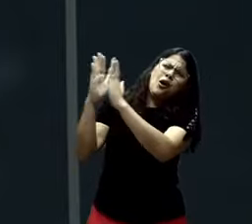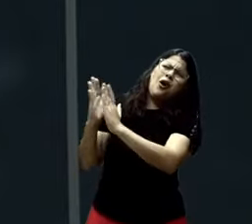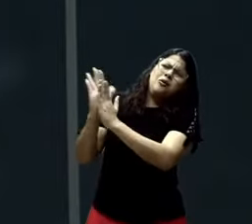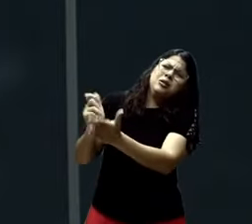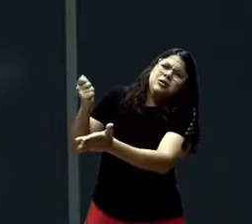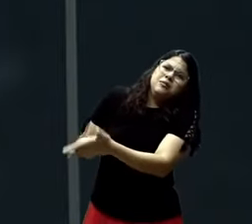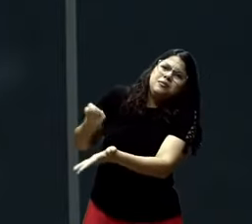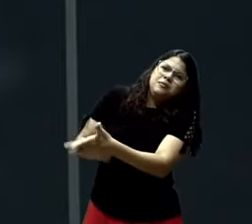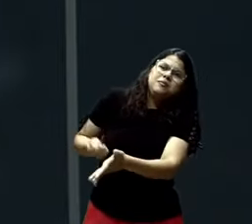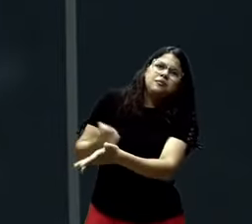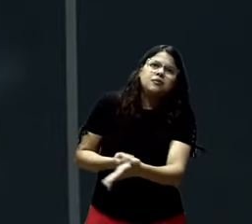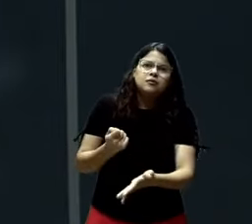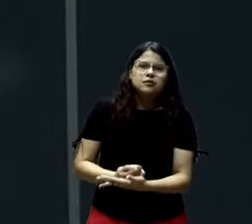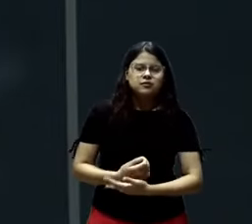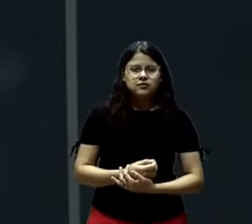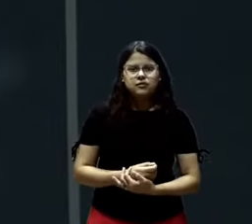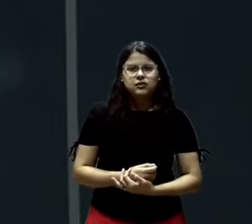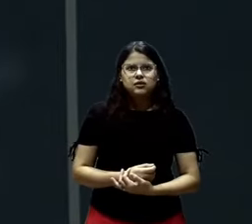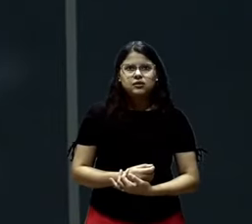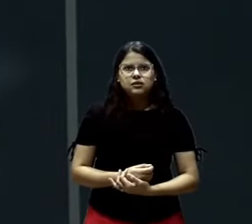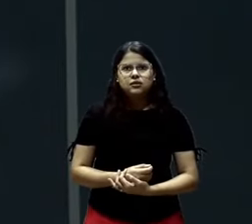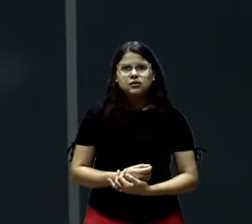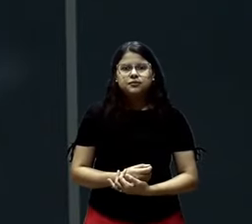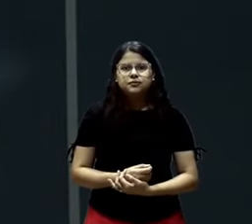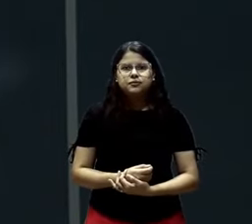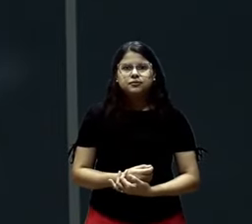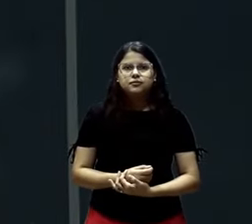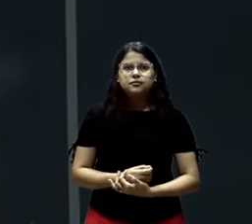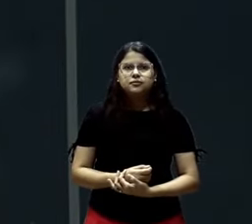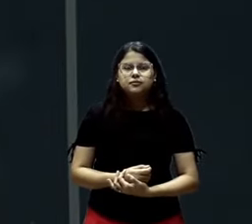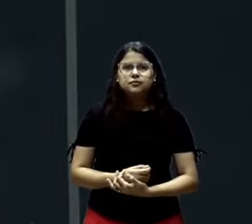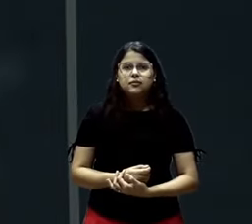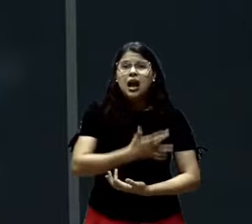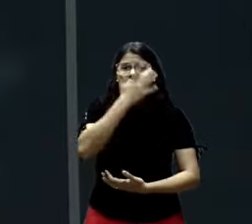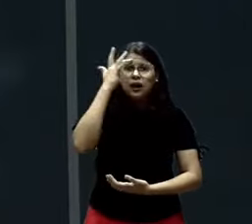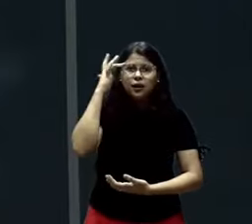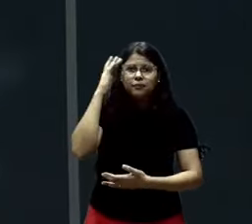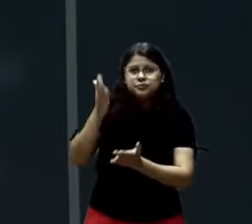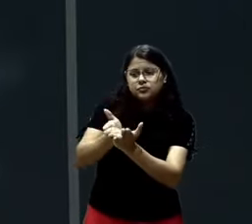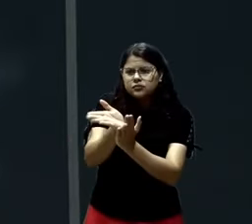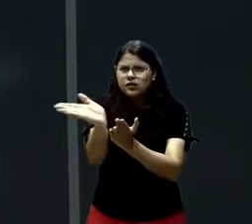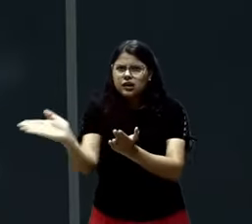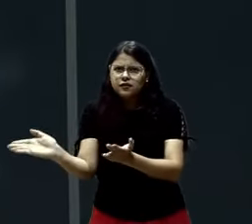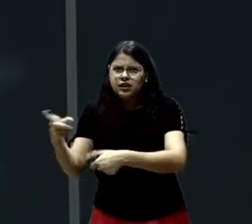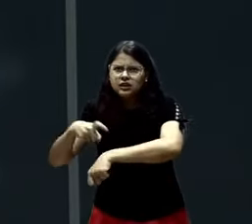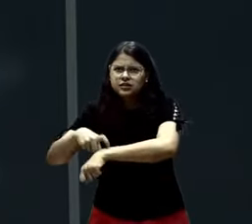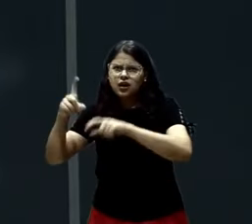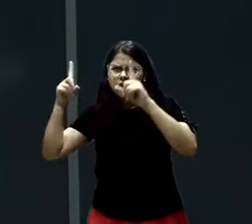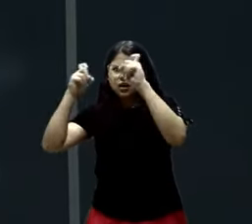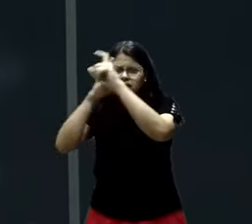Ninguém cai na guerra. Olha que interessante. A Bíblia fala de Davi,